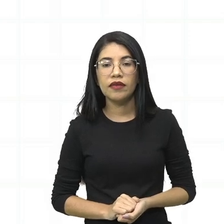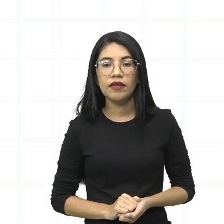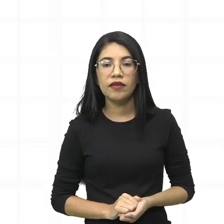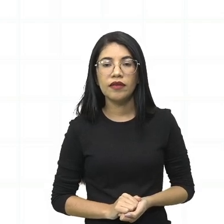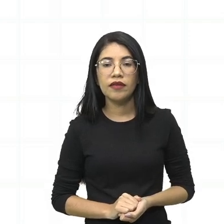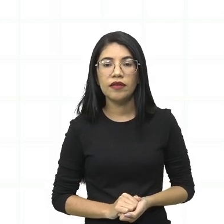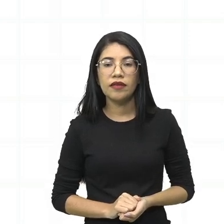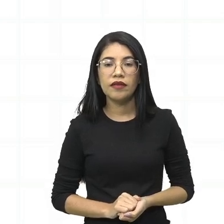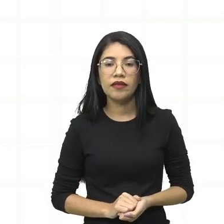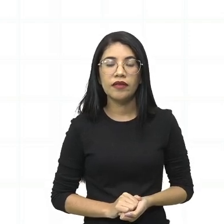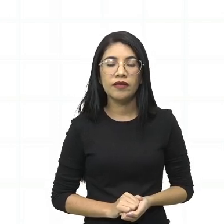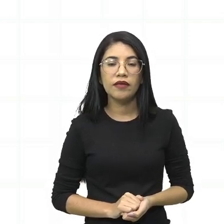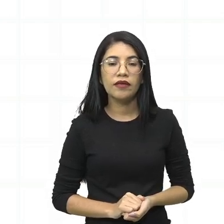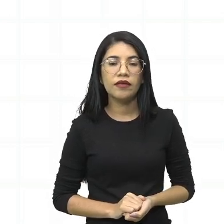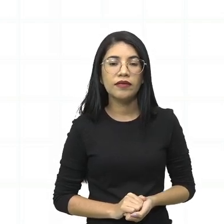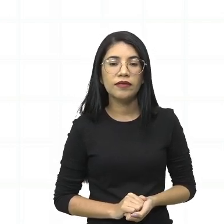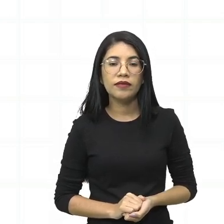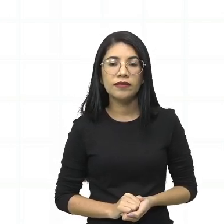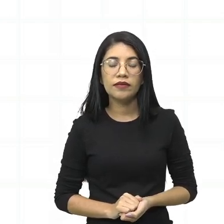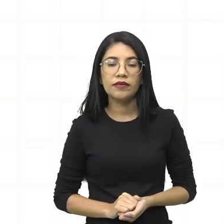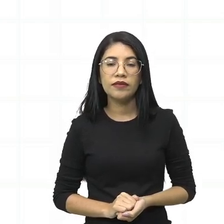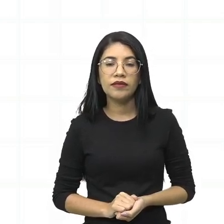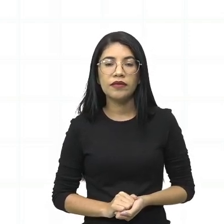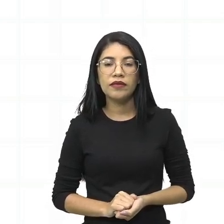Desculpa, o acento é aqui.